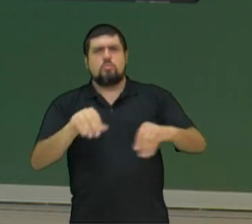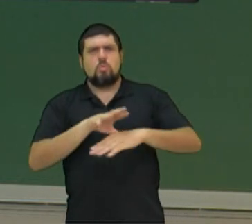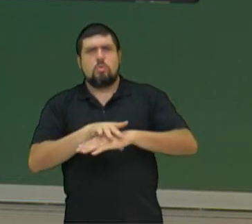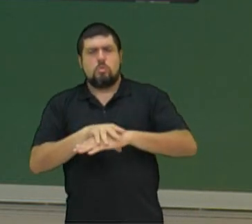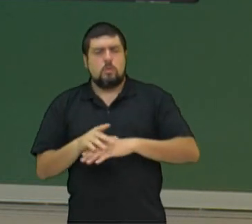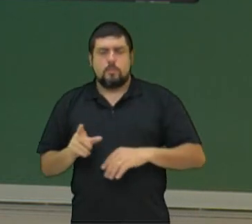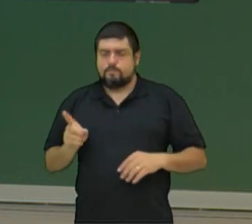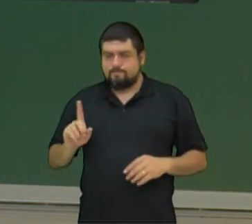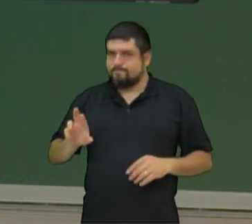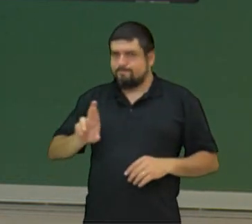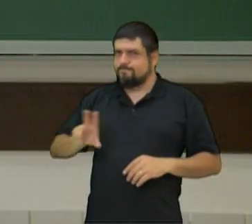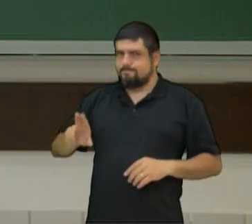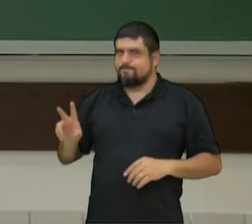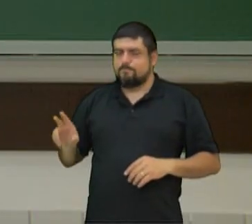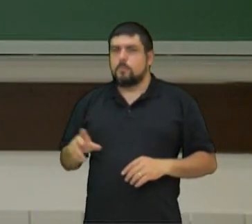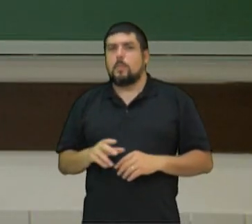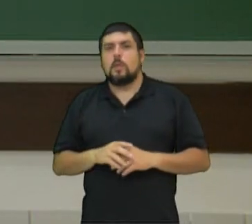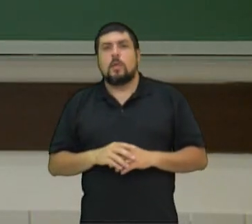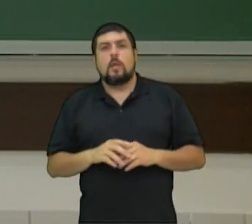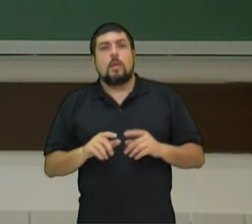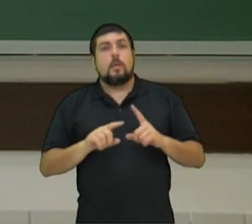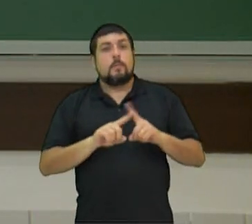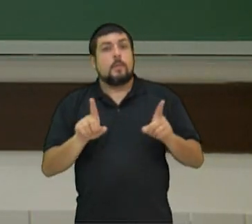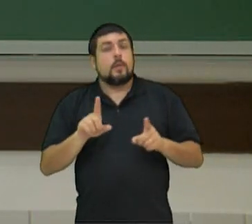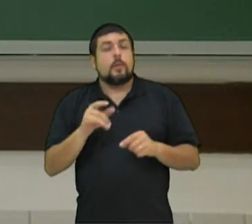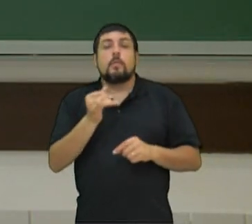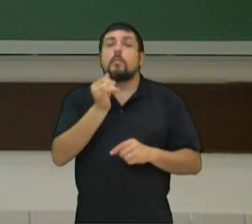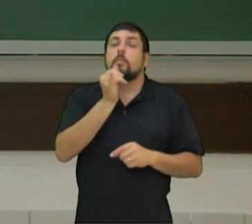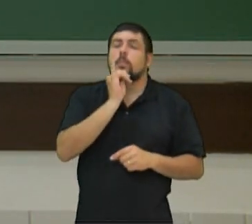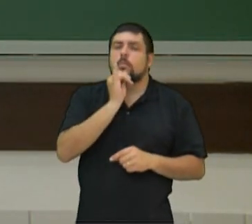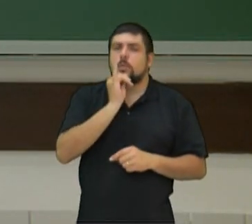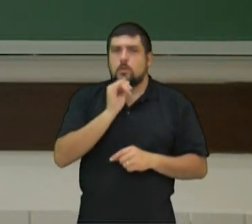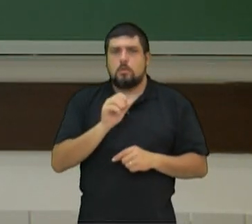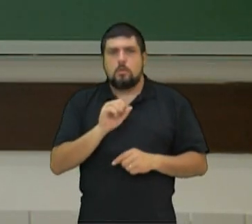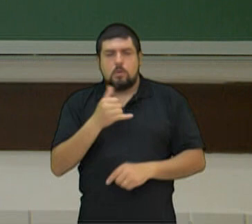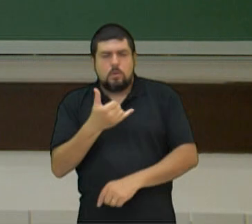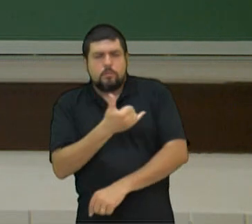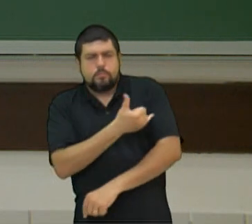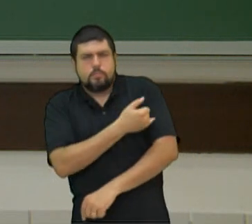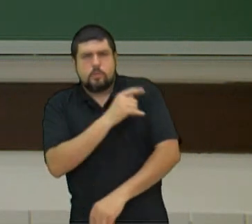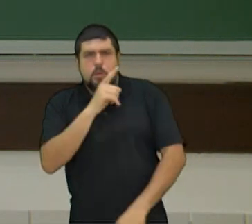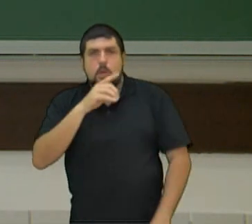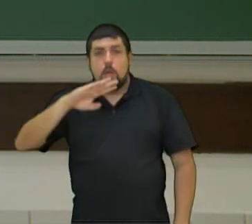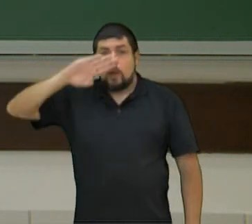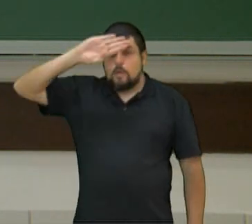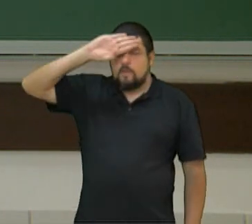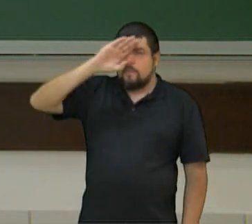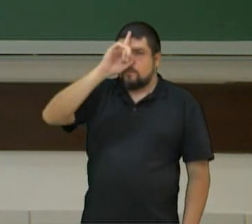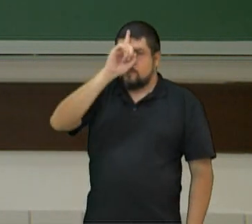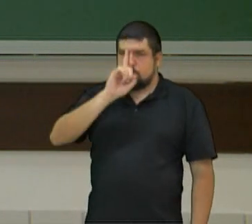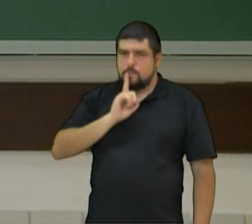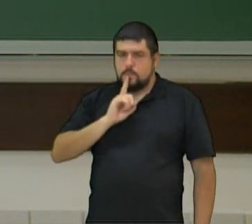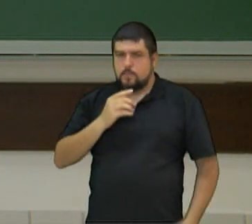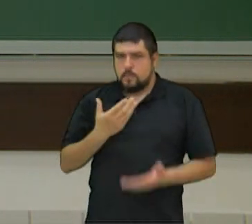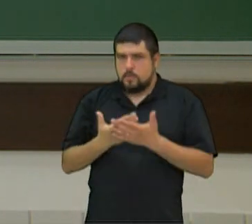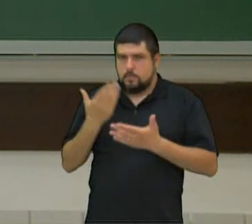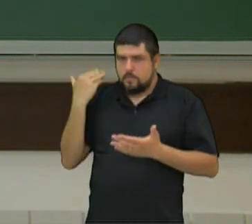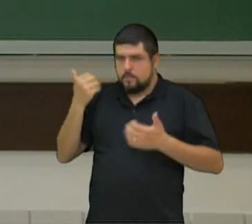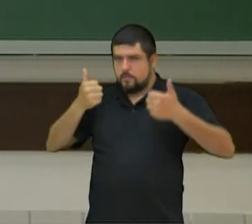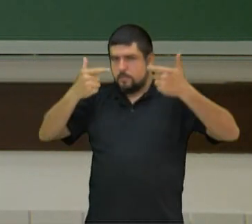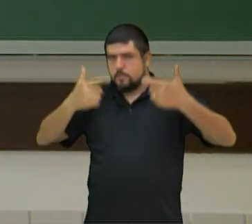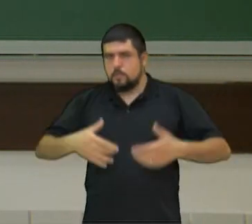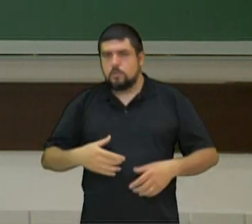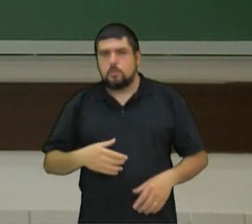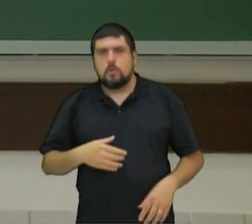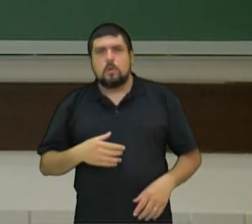fosse assim, né? Mas quando a gente recebe, por exemplo, da febre amarela, que a gente viu na aula passada,